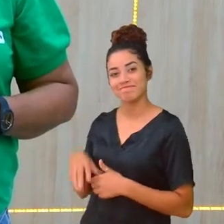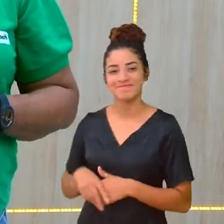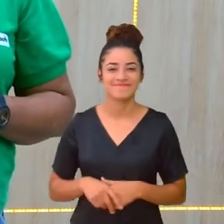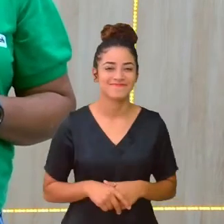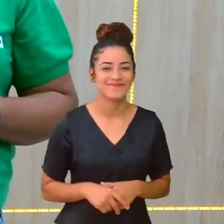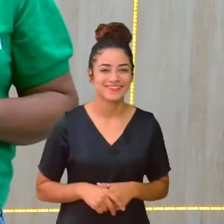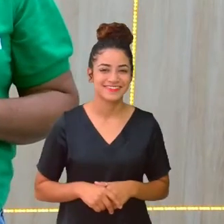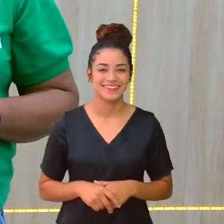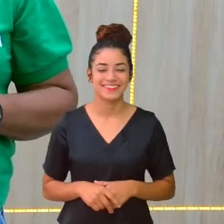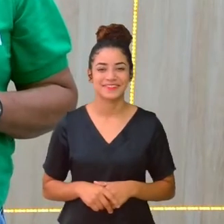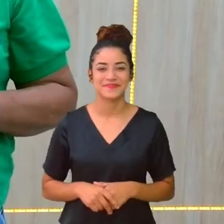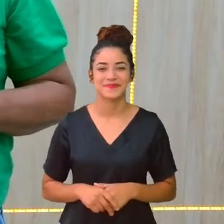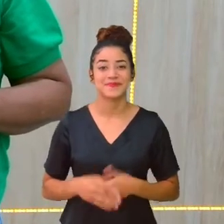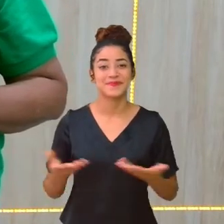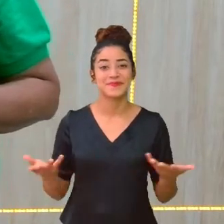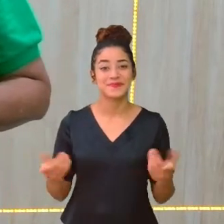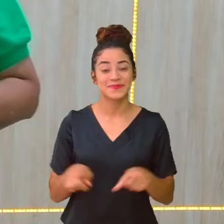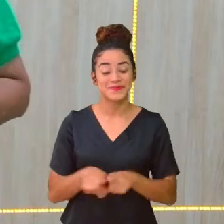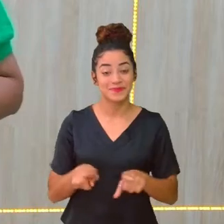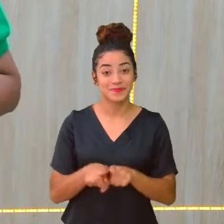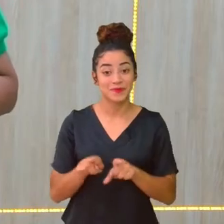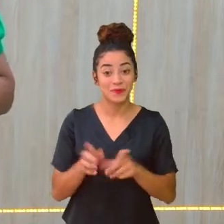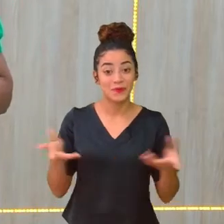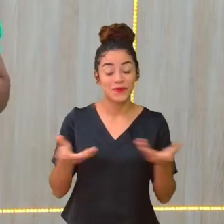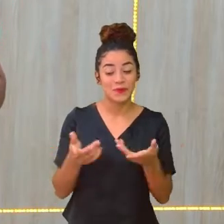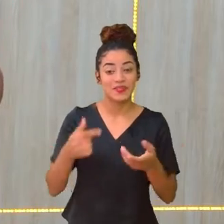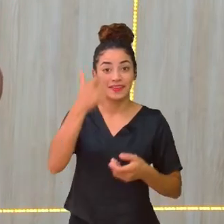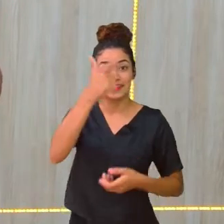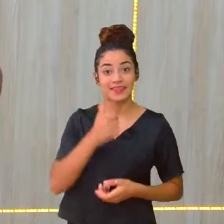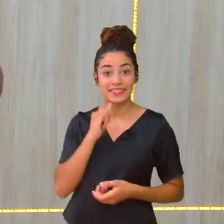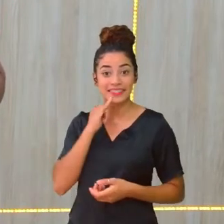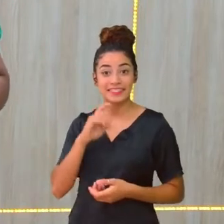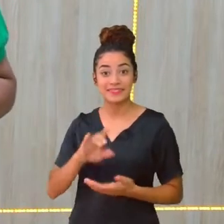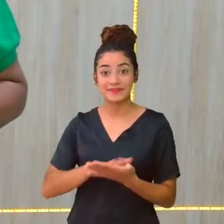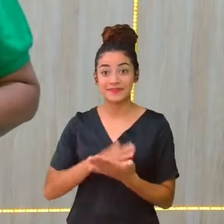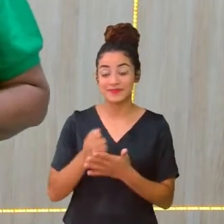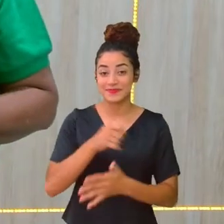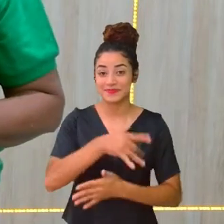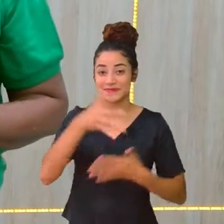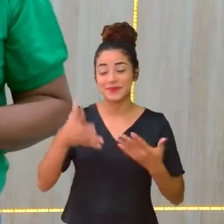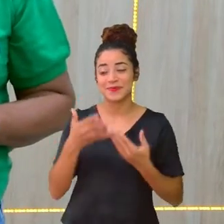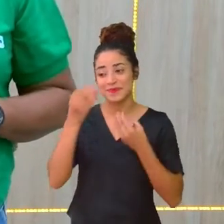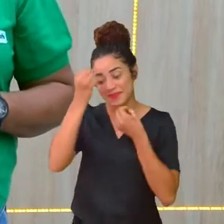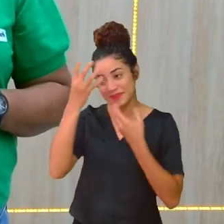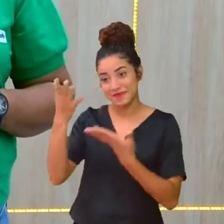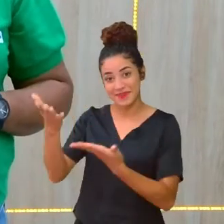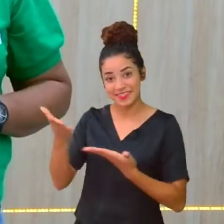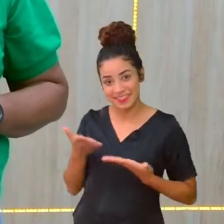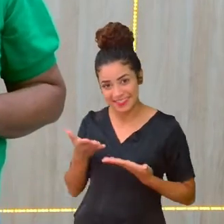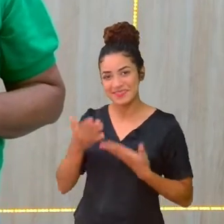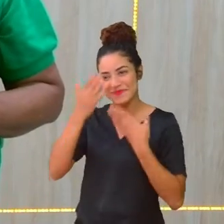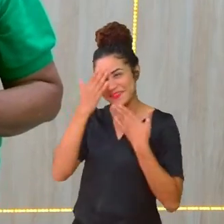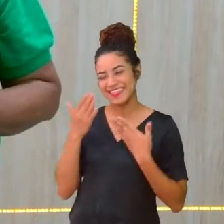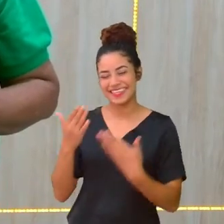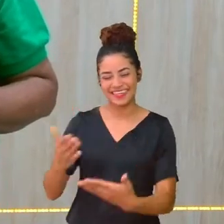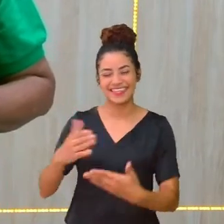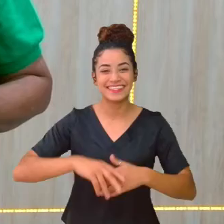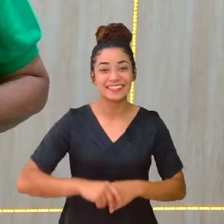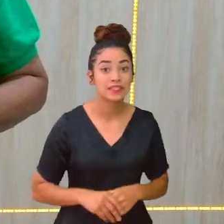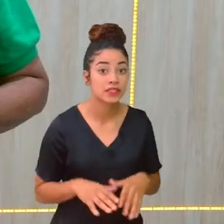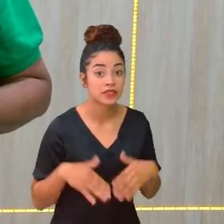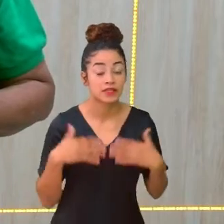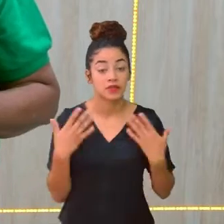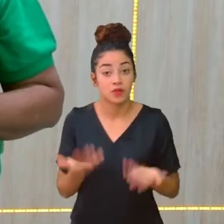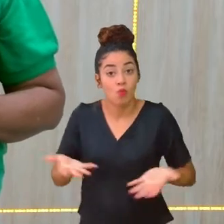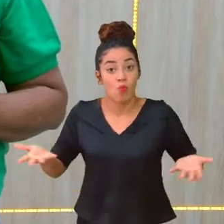é esse. Temos Ingrid para fazer a nossa tradução em Libras. Seja bem-vinda, Ingrid. Pessoal,